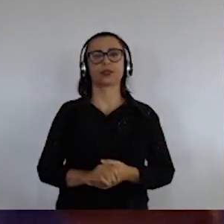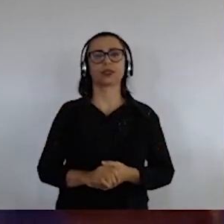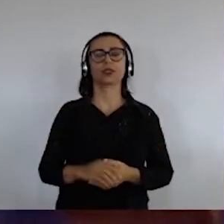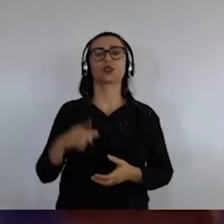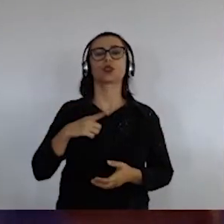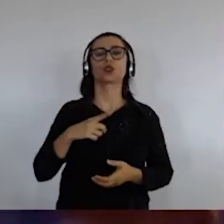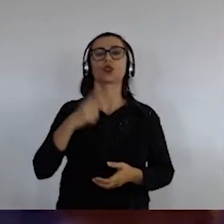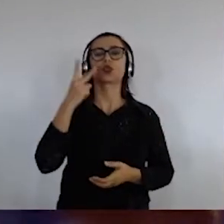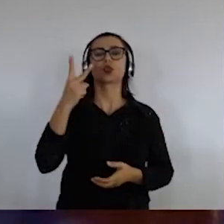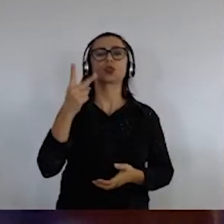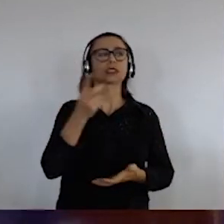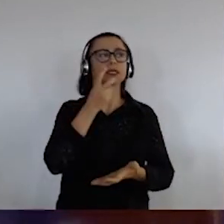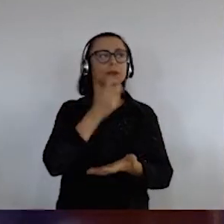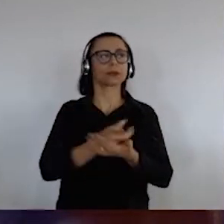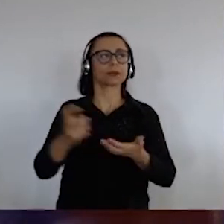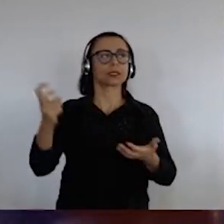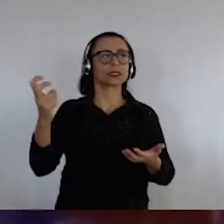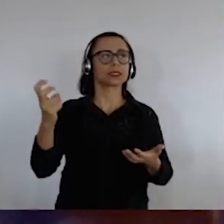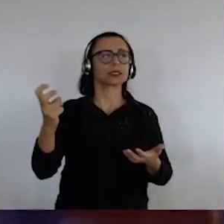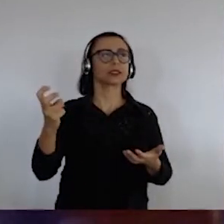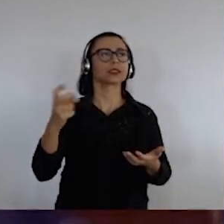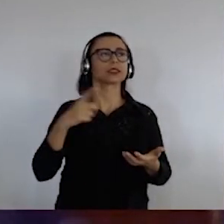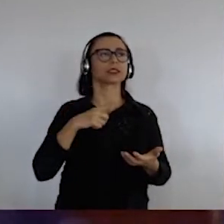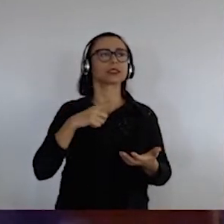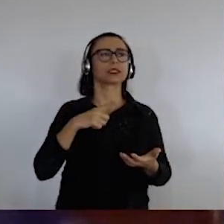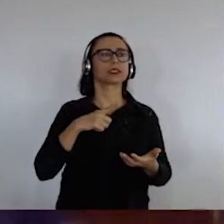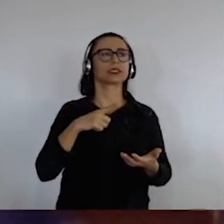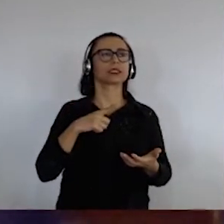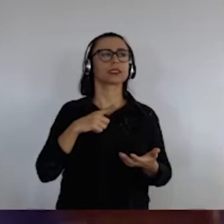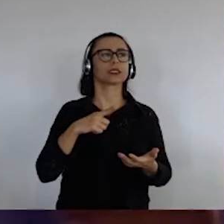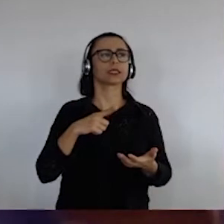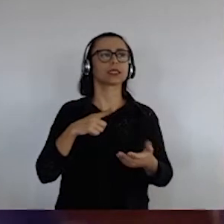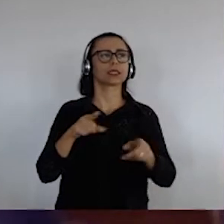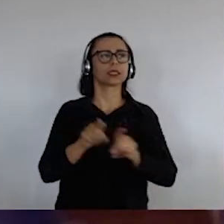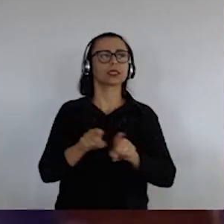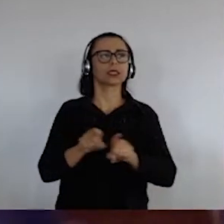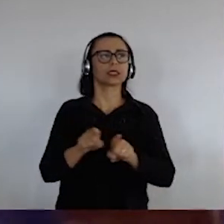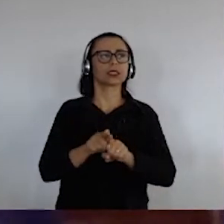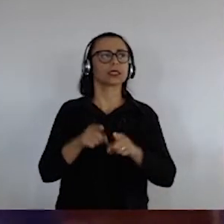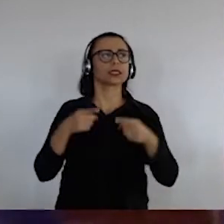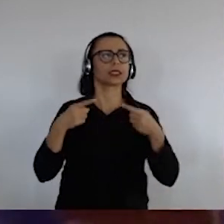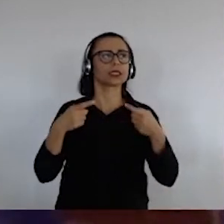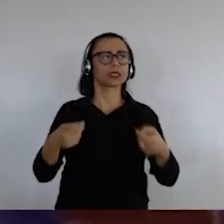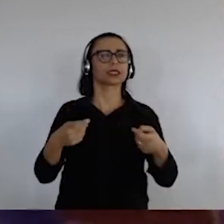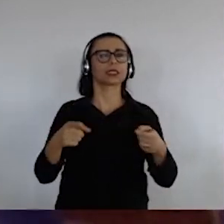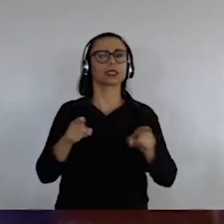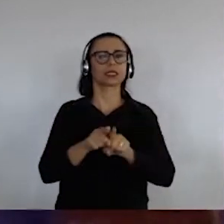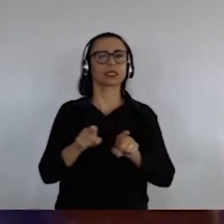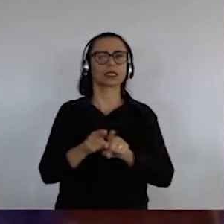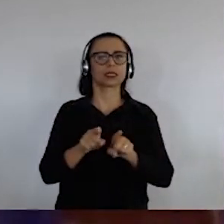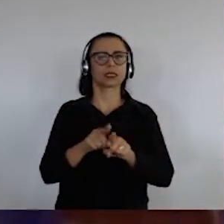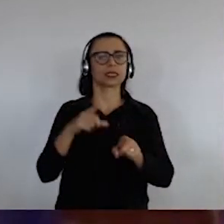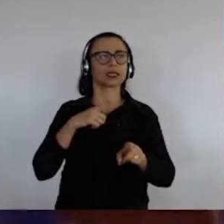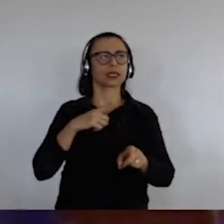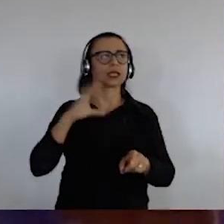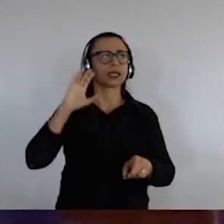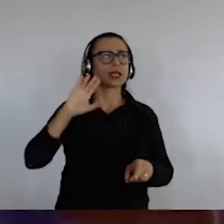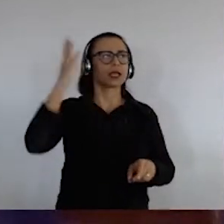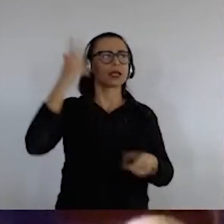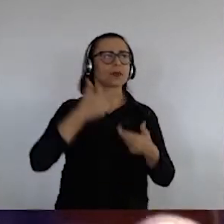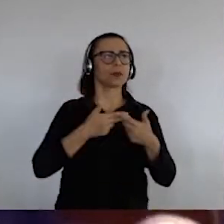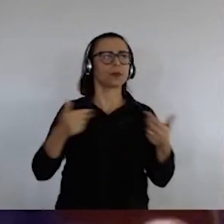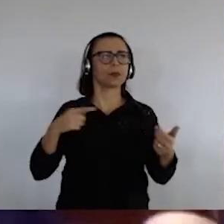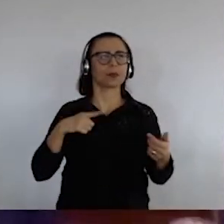de presidentes da República, passamos por uma cassação de um presidente da Câmara dos Deputados, à época